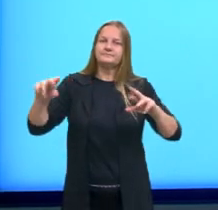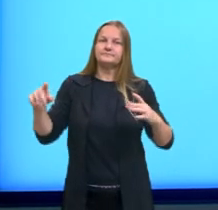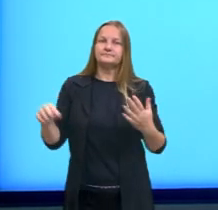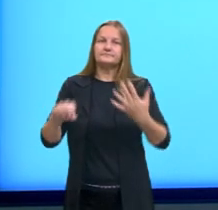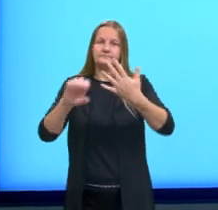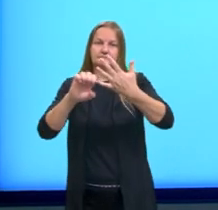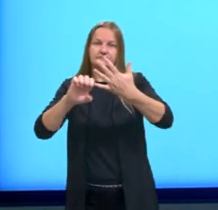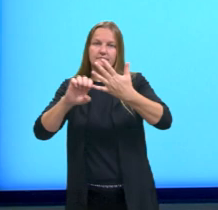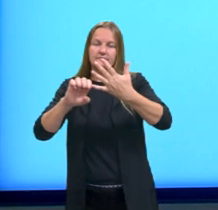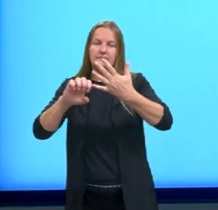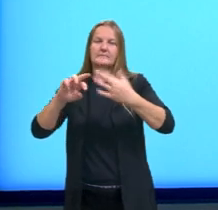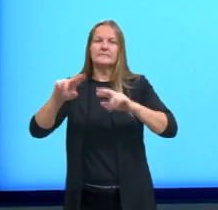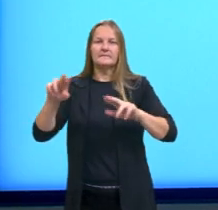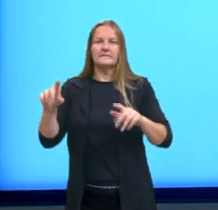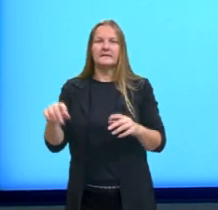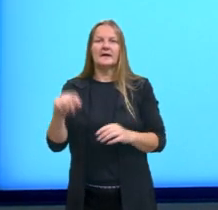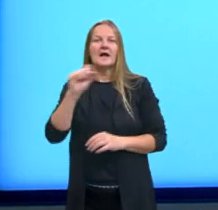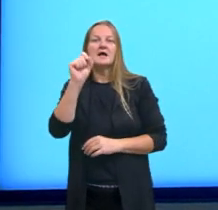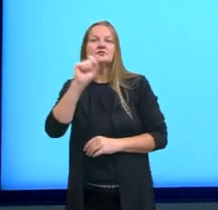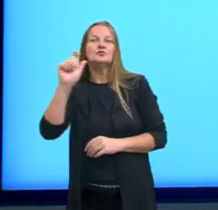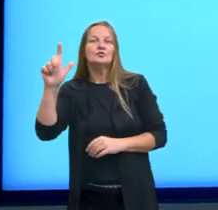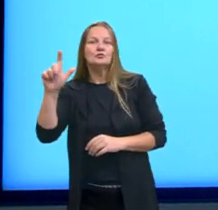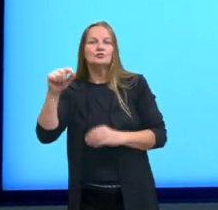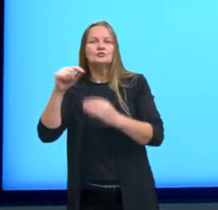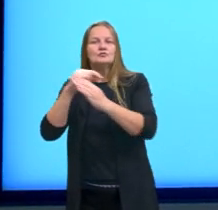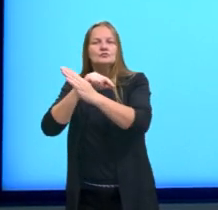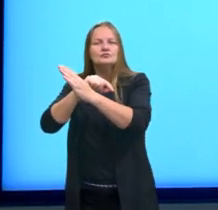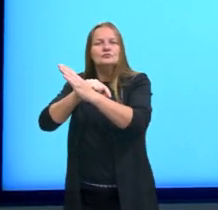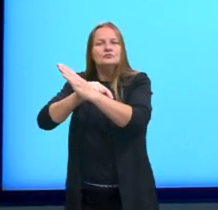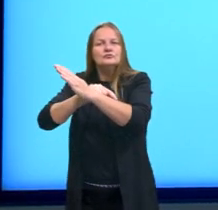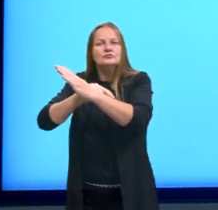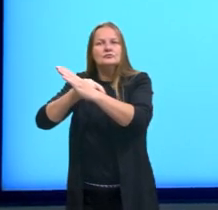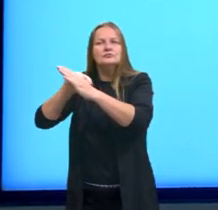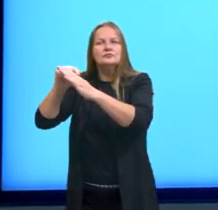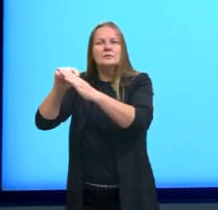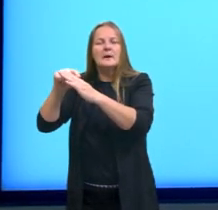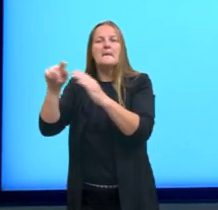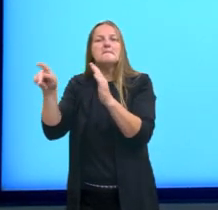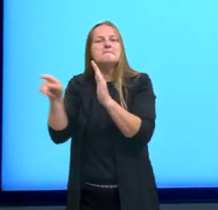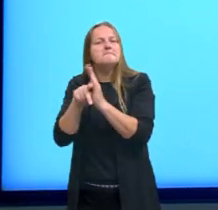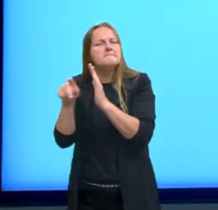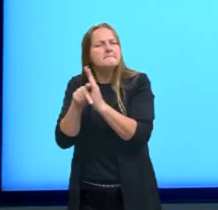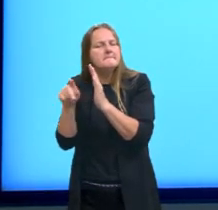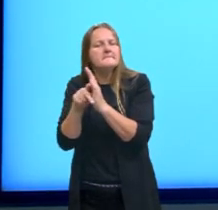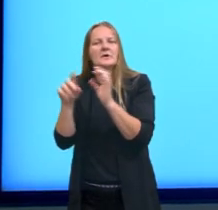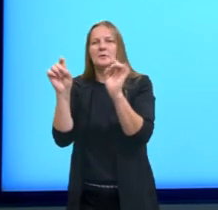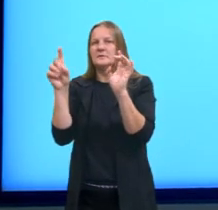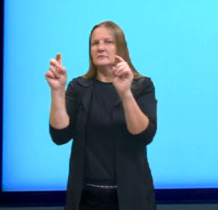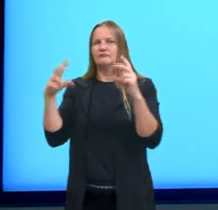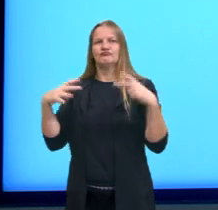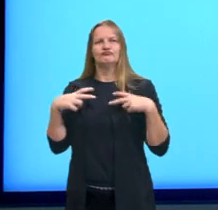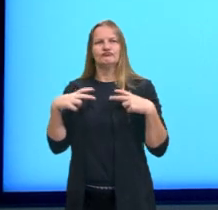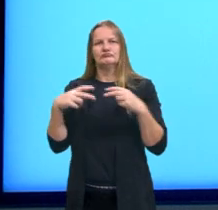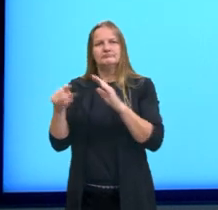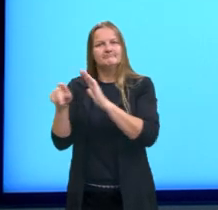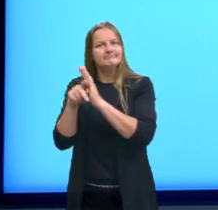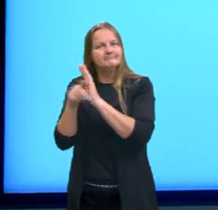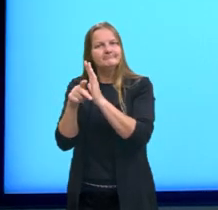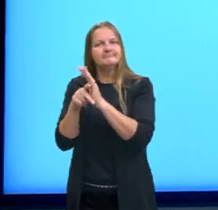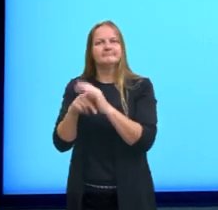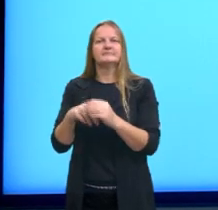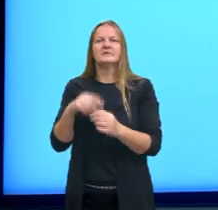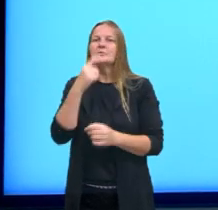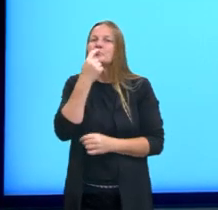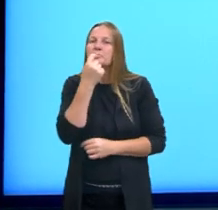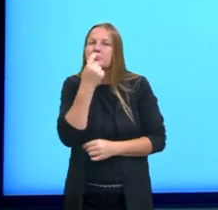aqui na Linha Azul nós temos a história particular do b e na linha vermelha